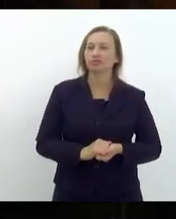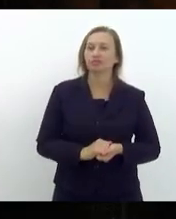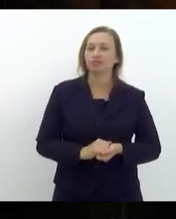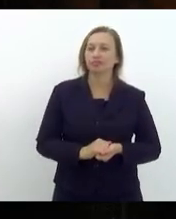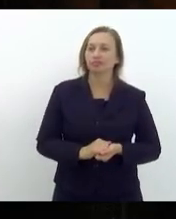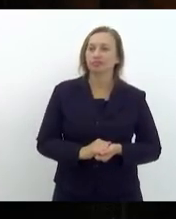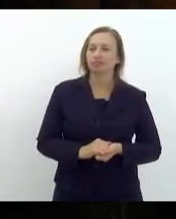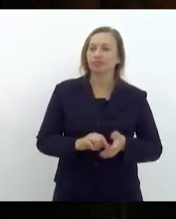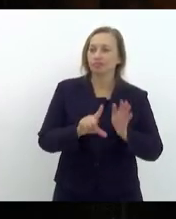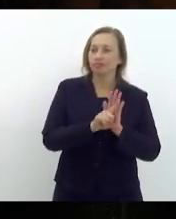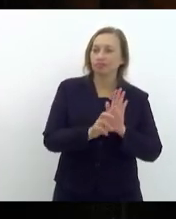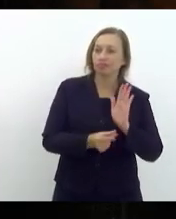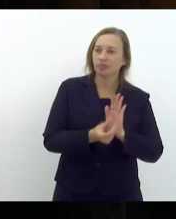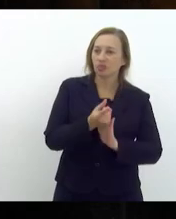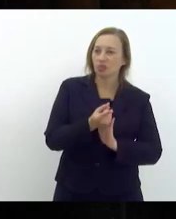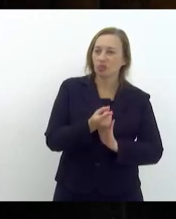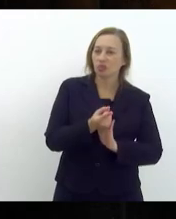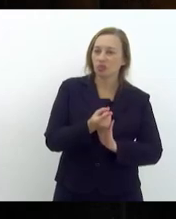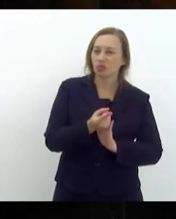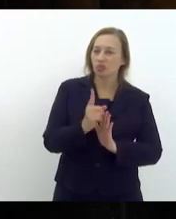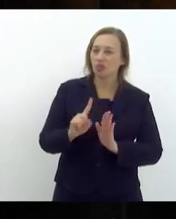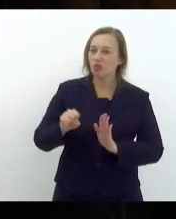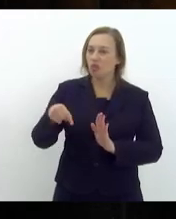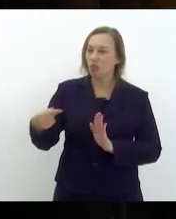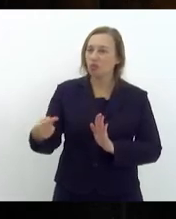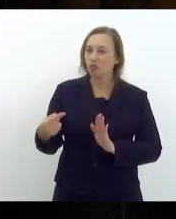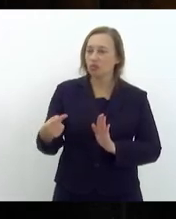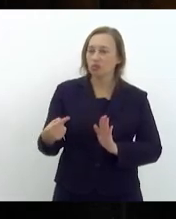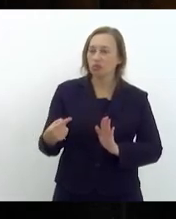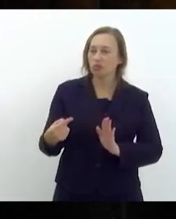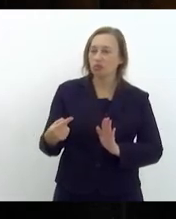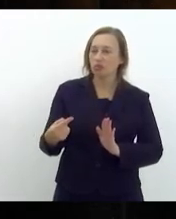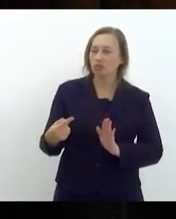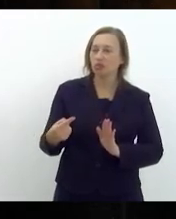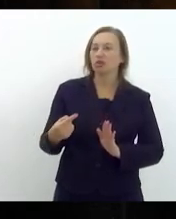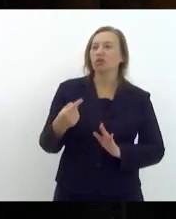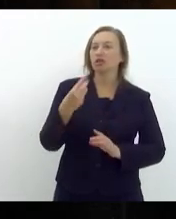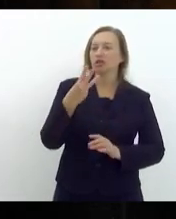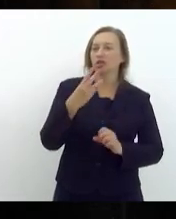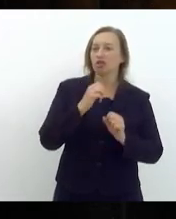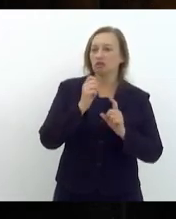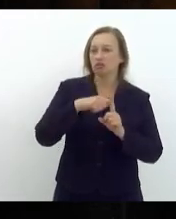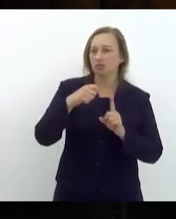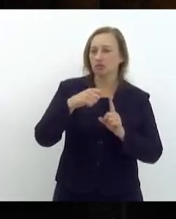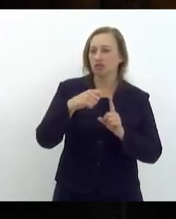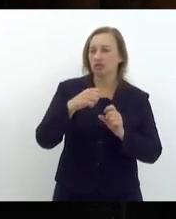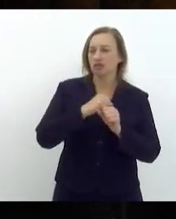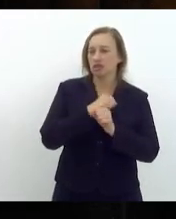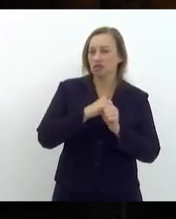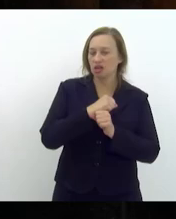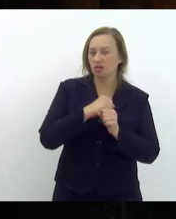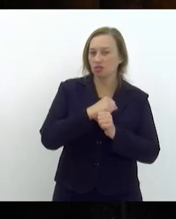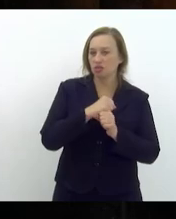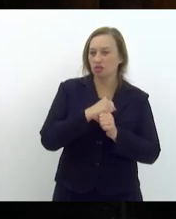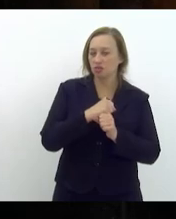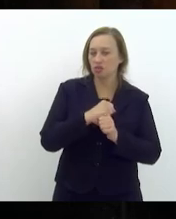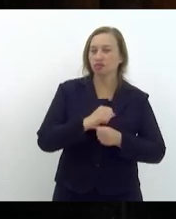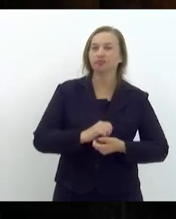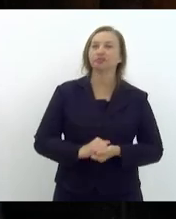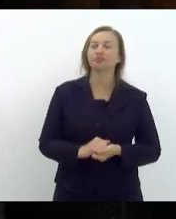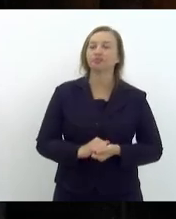LDO prevê para o próximo triênio os três anos consecutivos